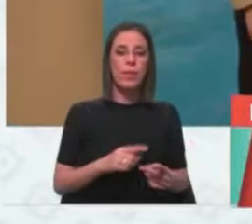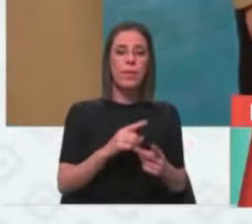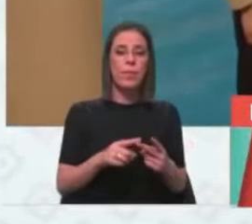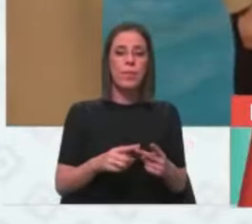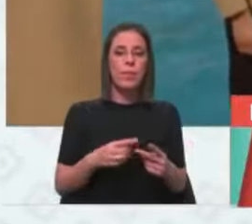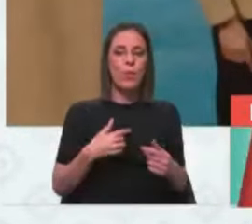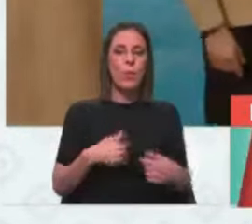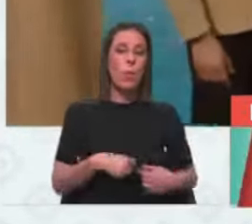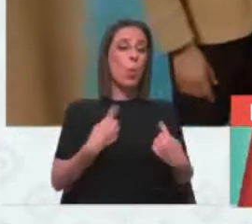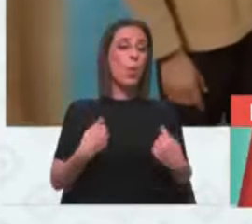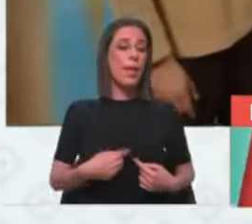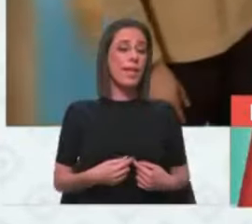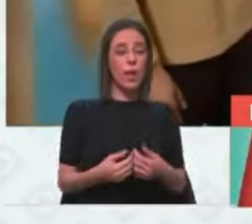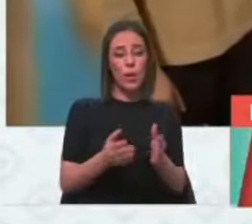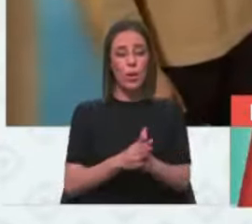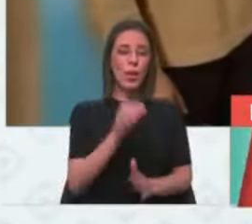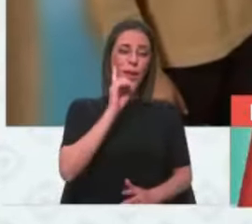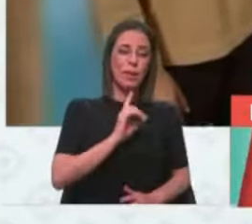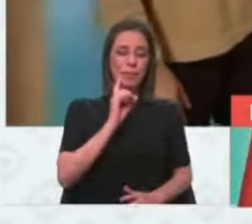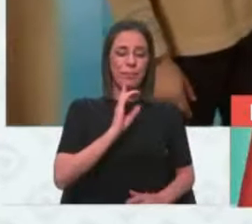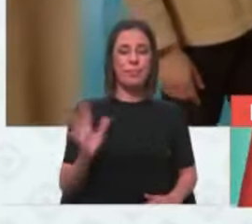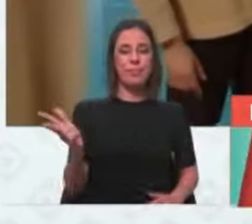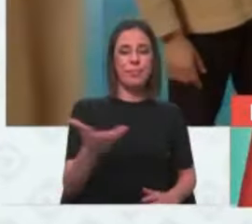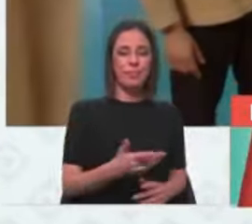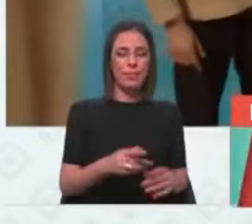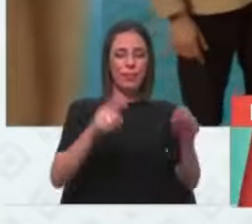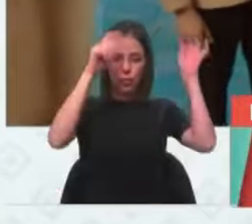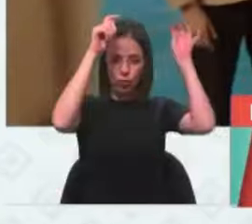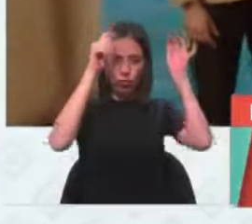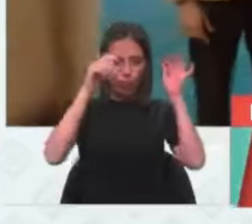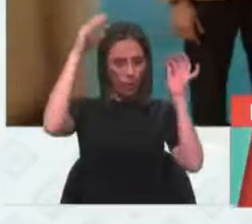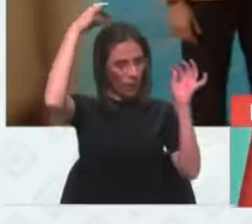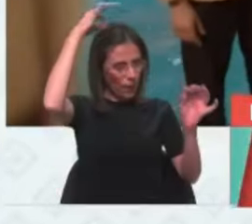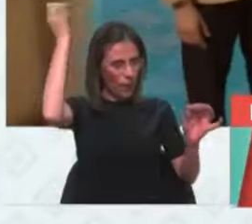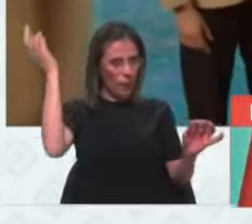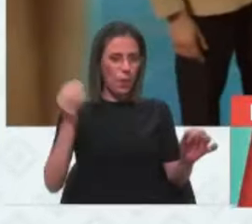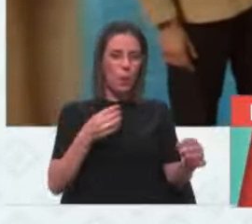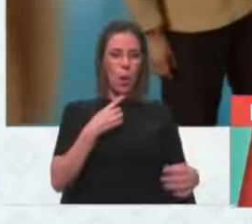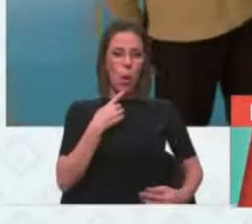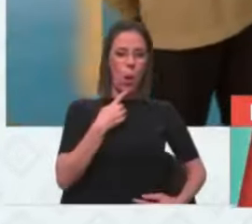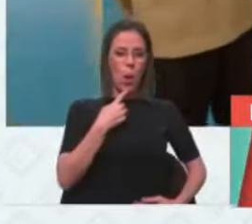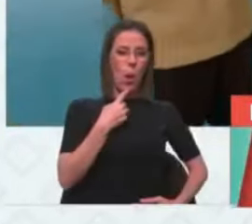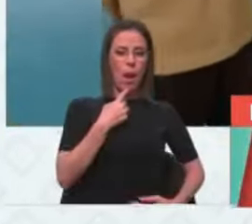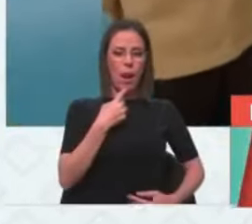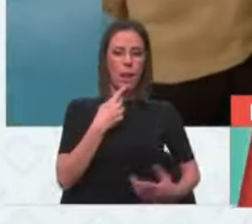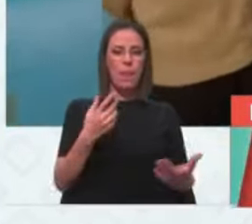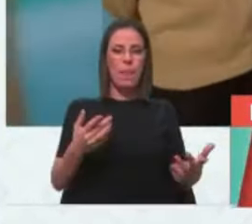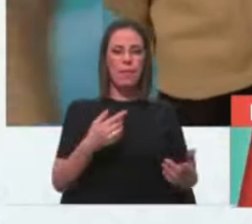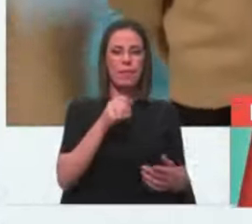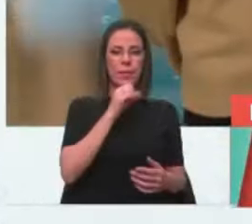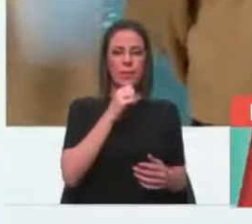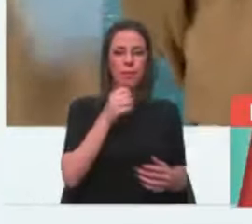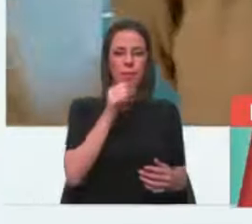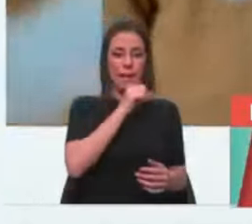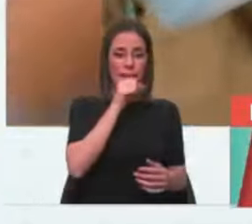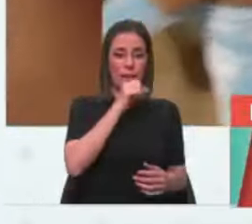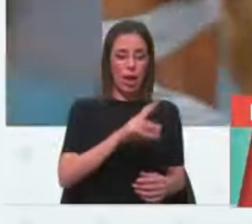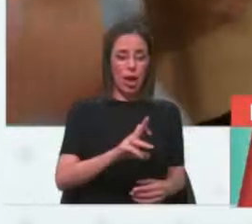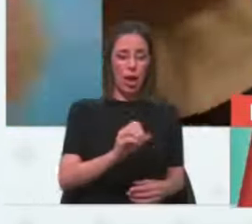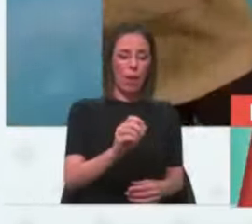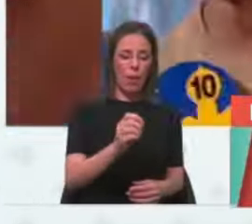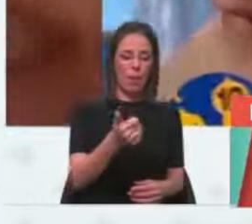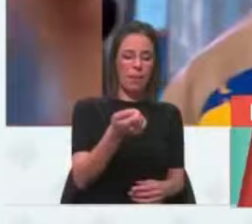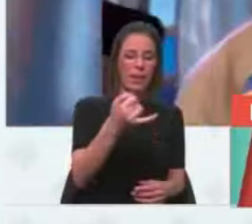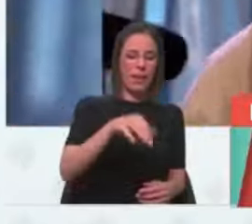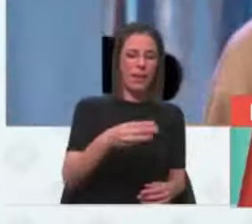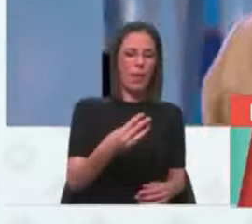Ia conquistar o coração de todas as donzinhas. Já estavas vestida a Robin dos Bosques. E cantava aquela Robin Hood, Robin Hood, Robin through the glen. Robin Hood, Robin Hood, with his